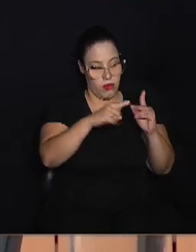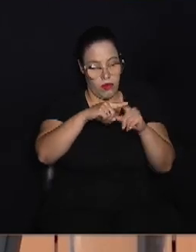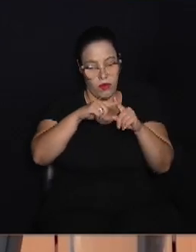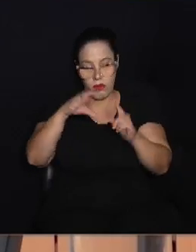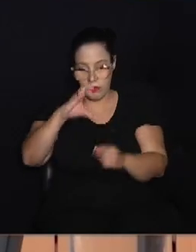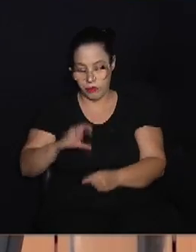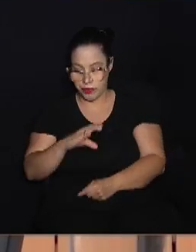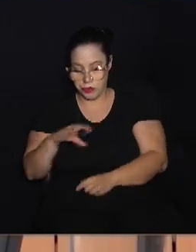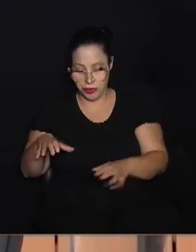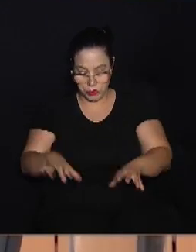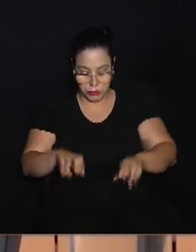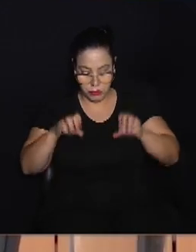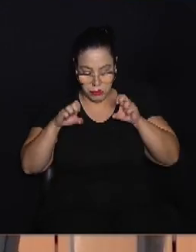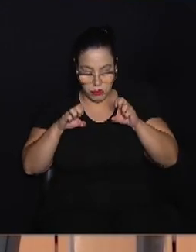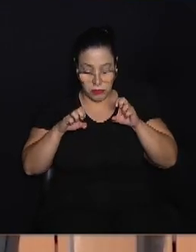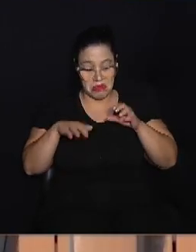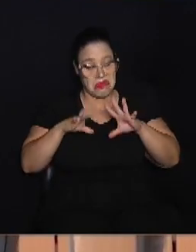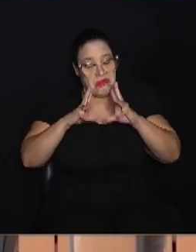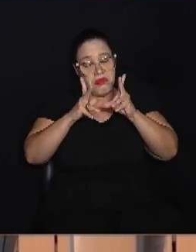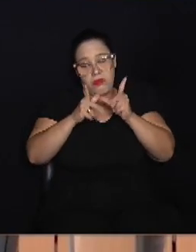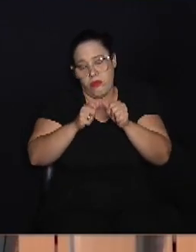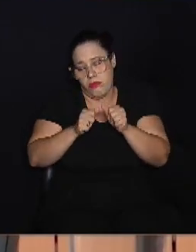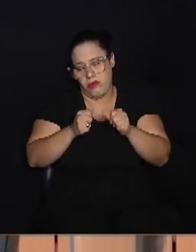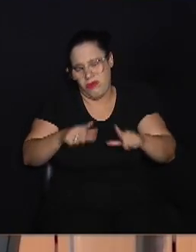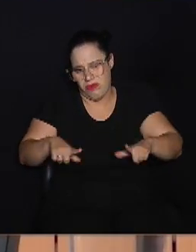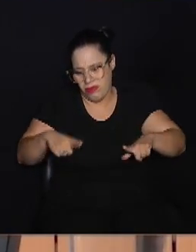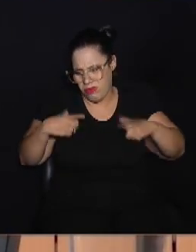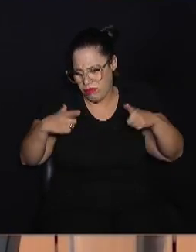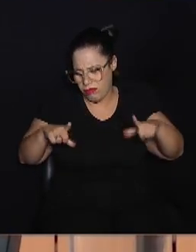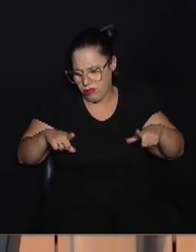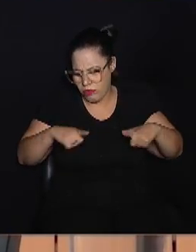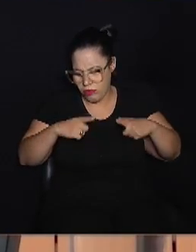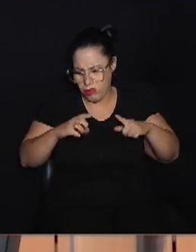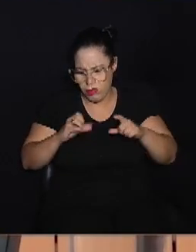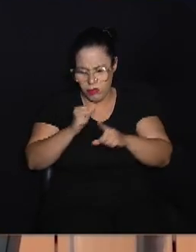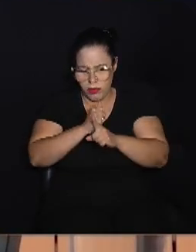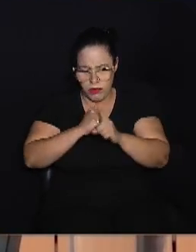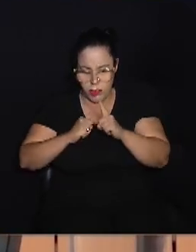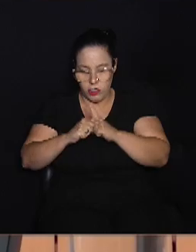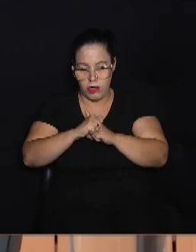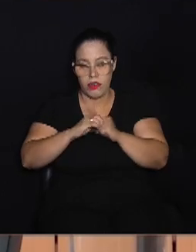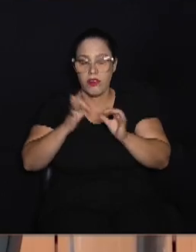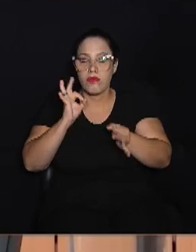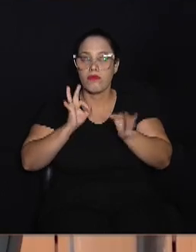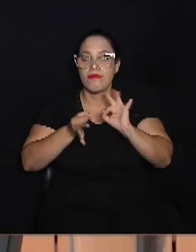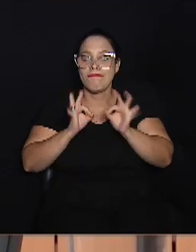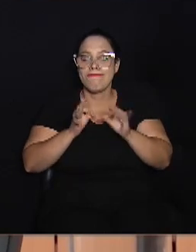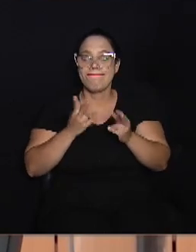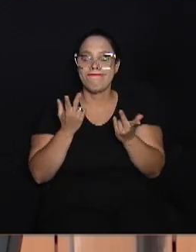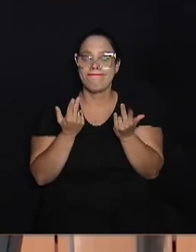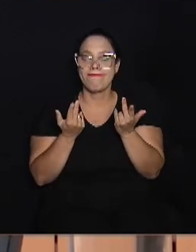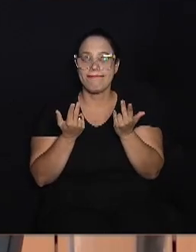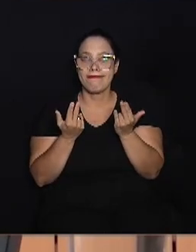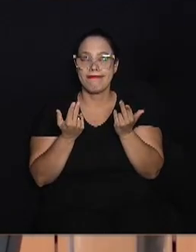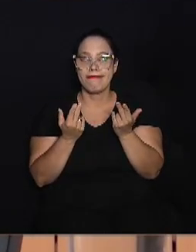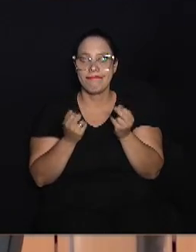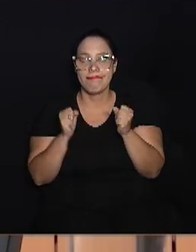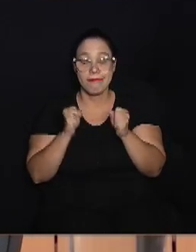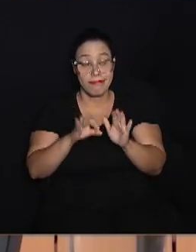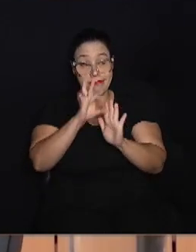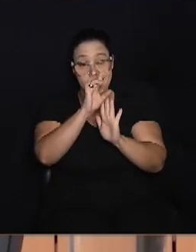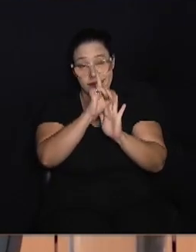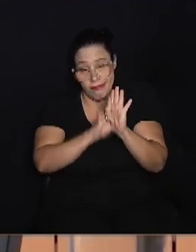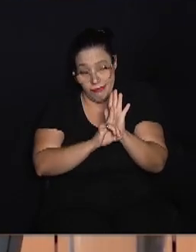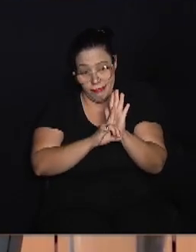católicas, evangélicas, enfim, todo mundo que luta em prol de uma sociedade mais justa e igualitária e pelos direitos